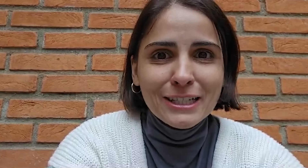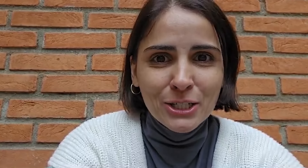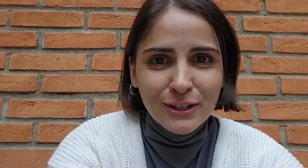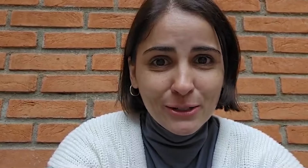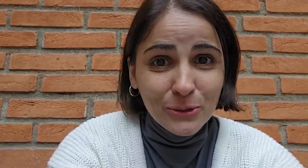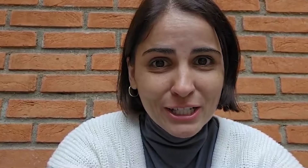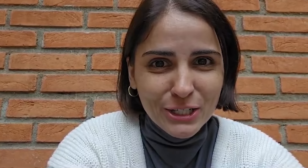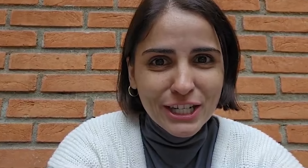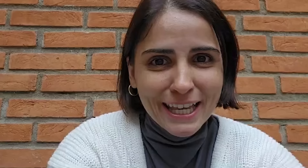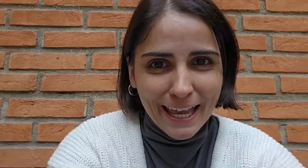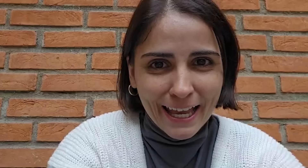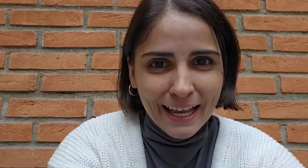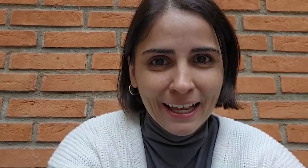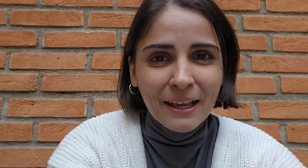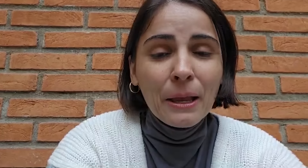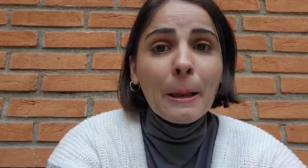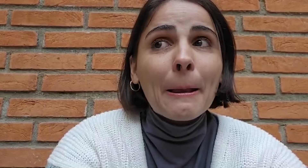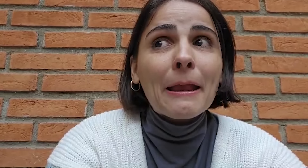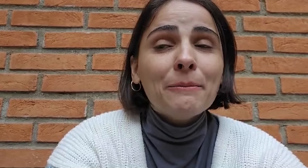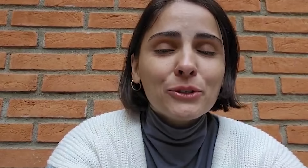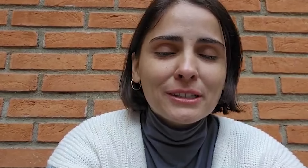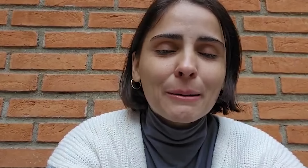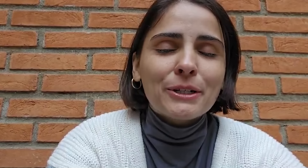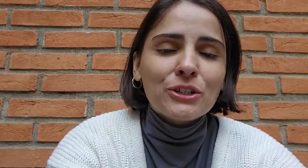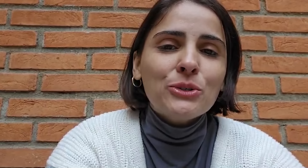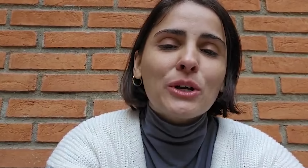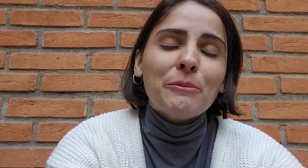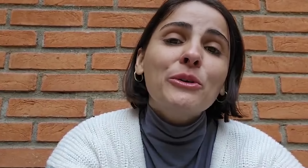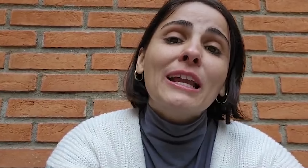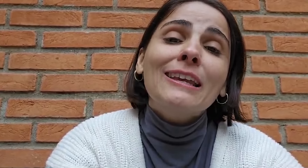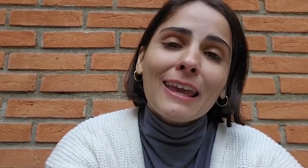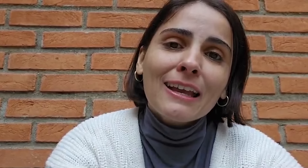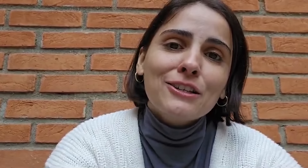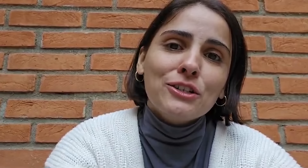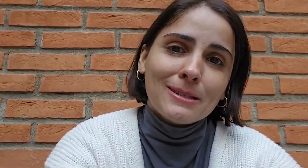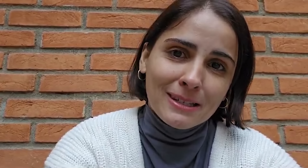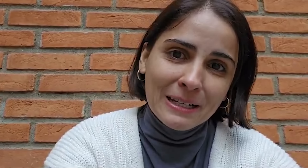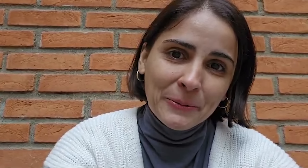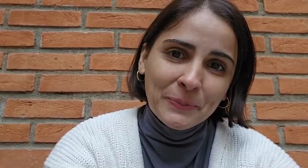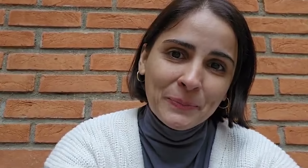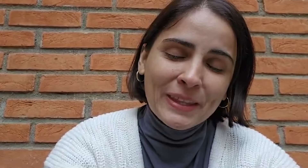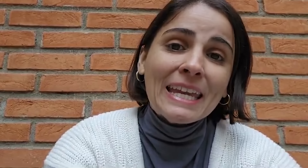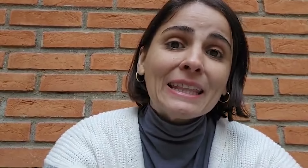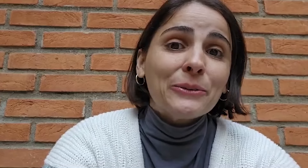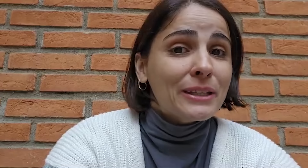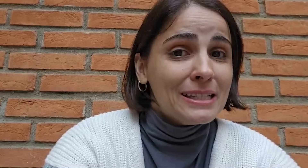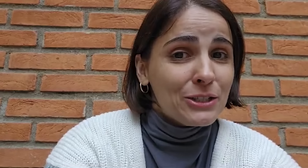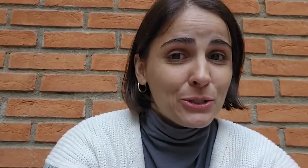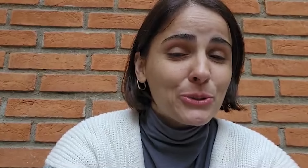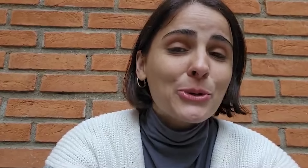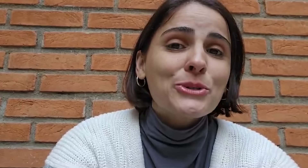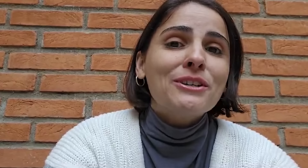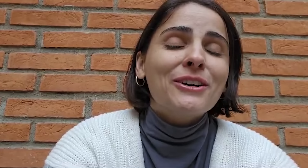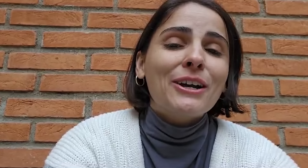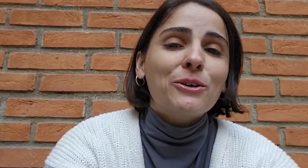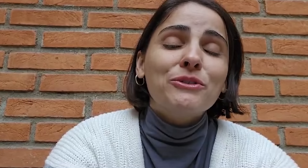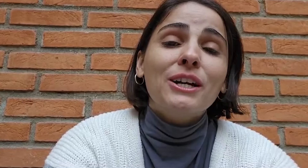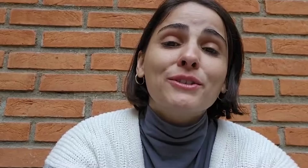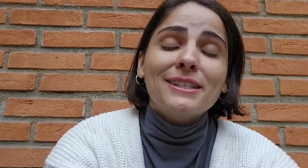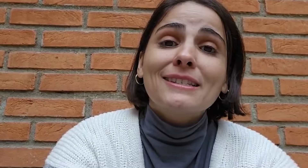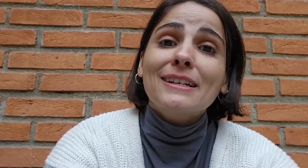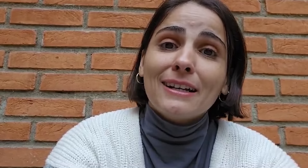deixar a gente fazer o que a gente quer e mostrar pra gente o caminho que ele quer que a gente siga Então nesse dia de hoje eu